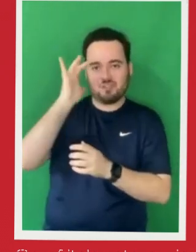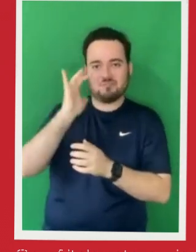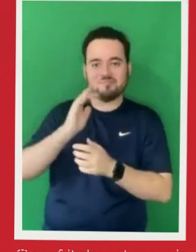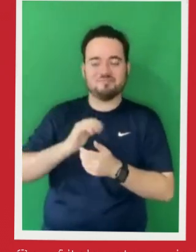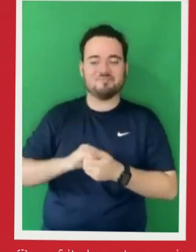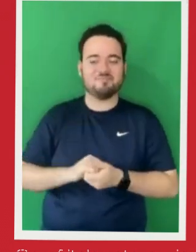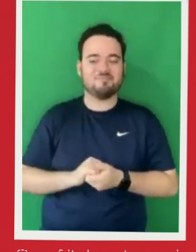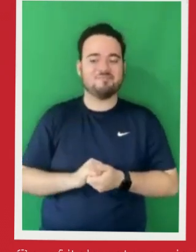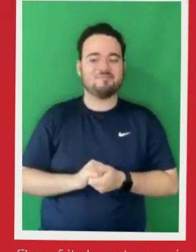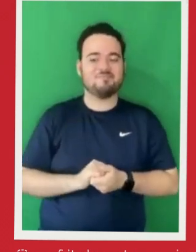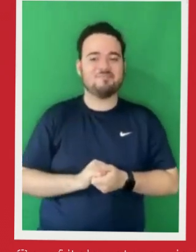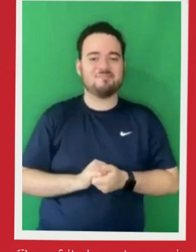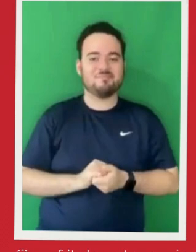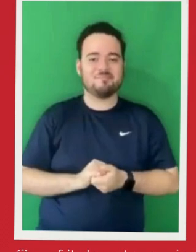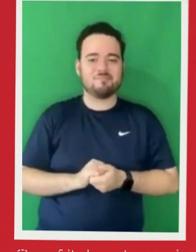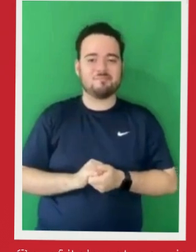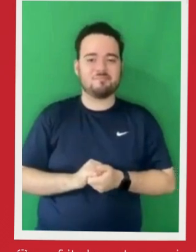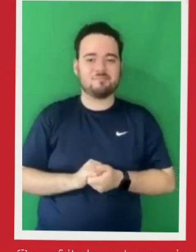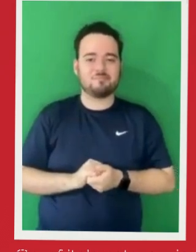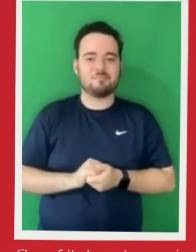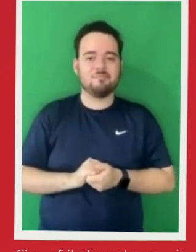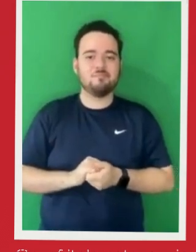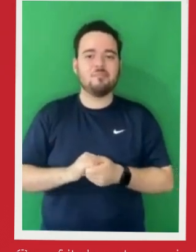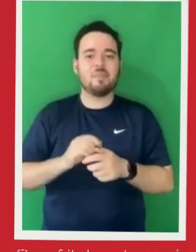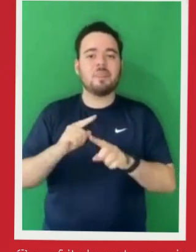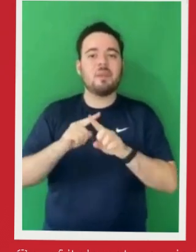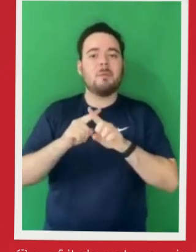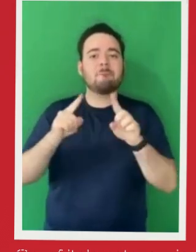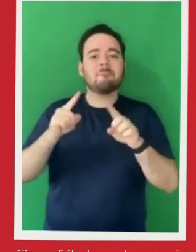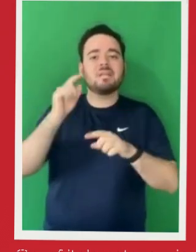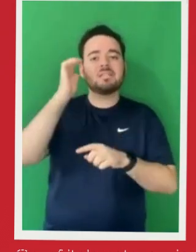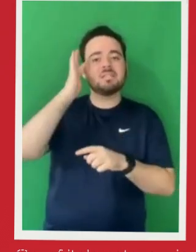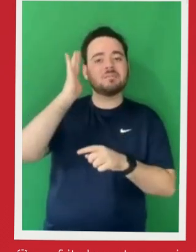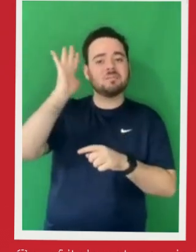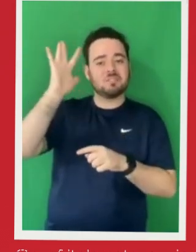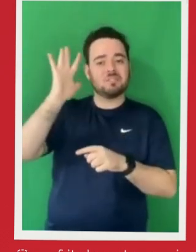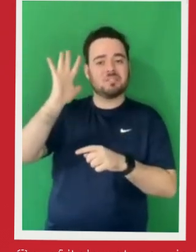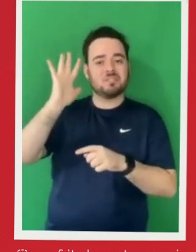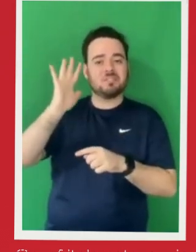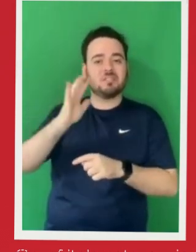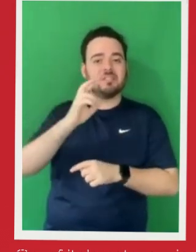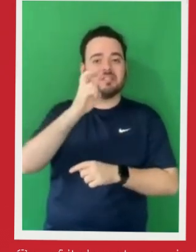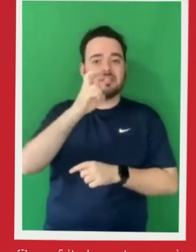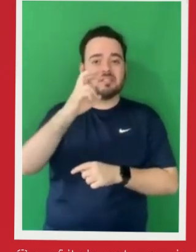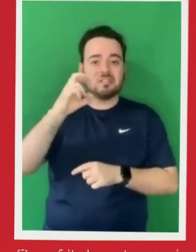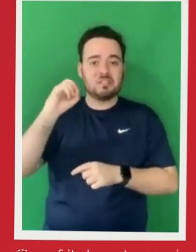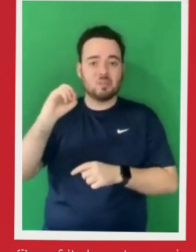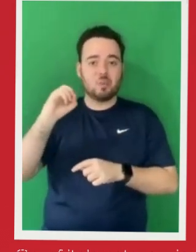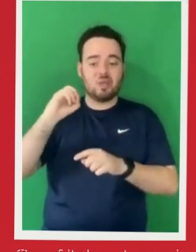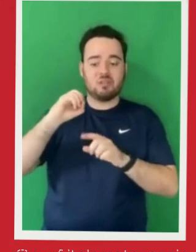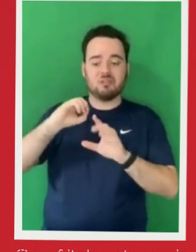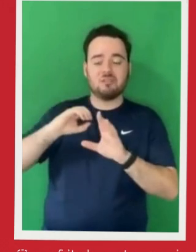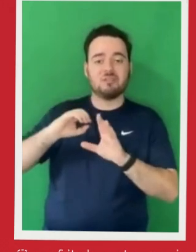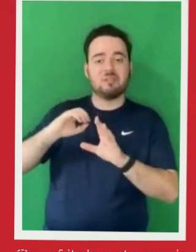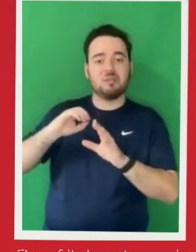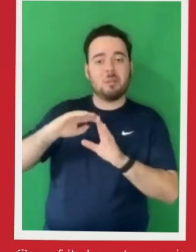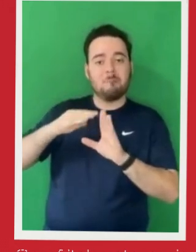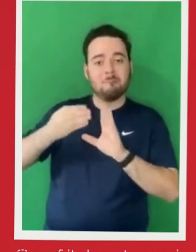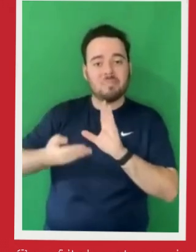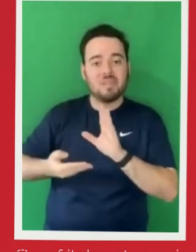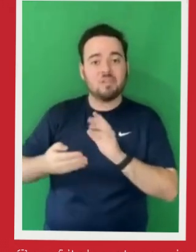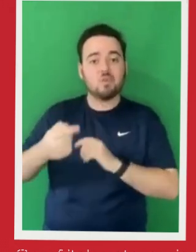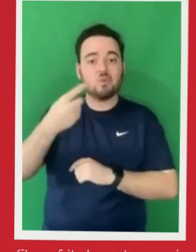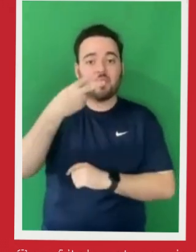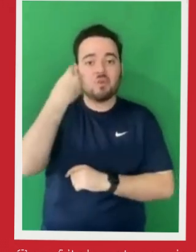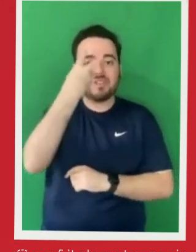balões sobem, eu não sei, assim, agora não subiu. Mas imagine então que você tem 50 fontes e